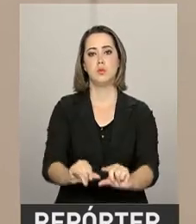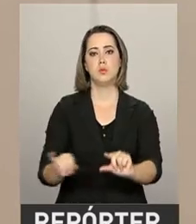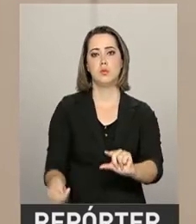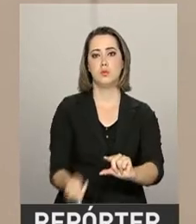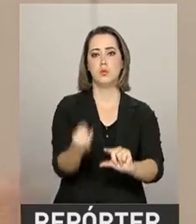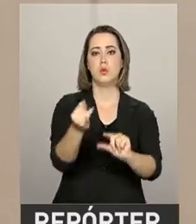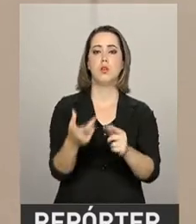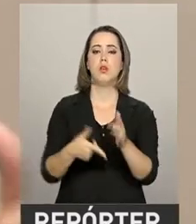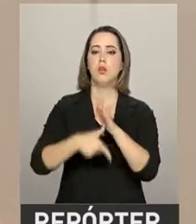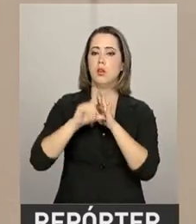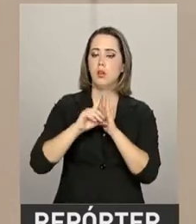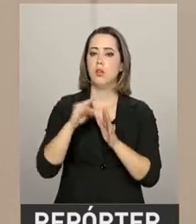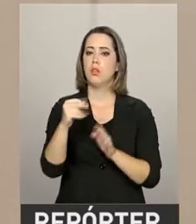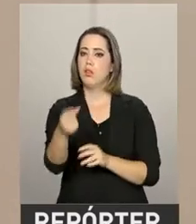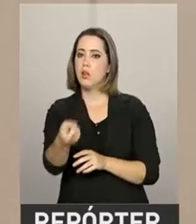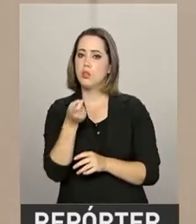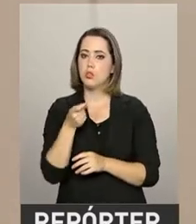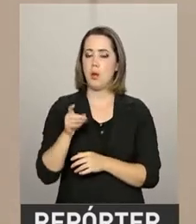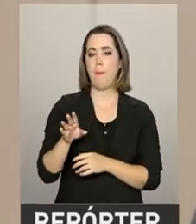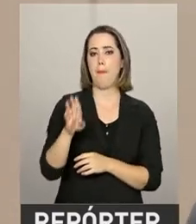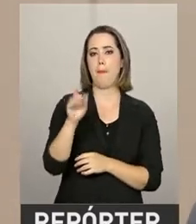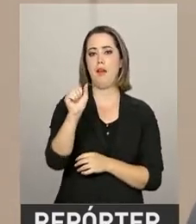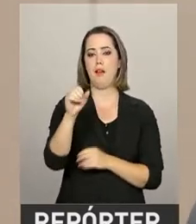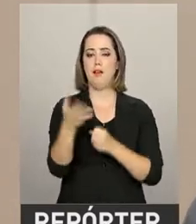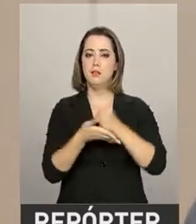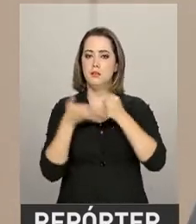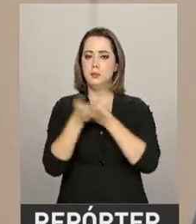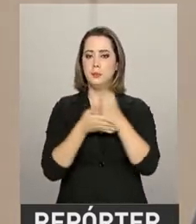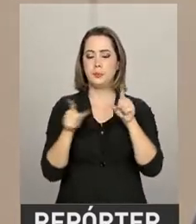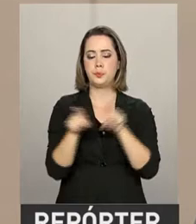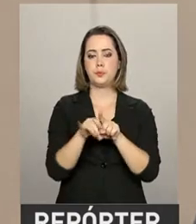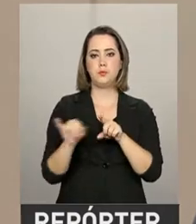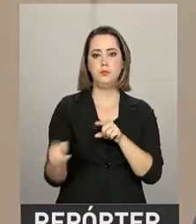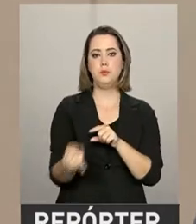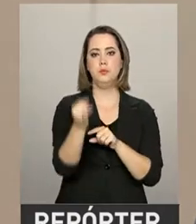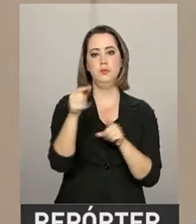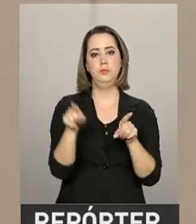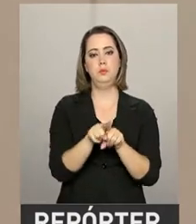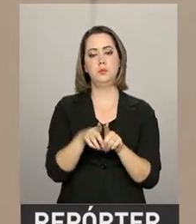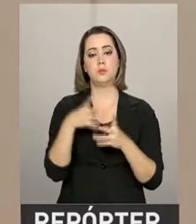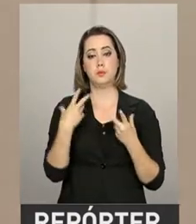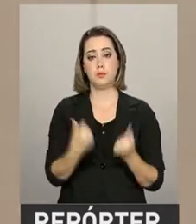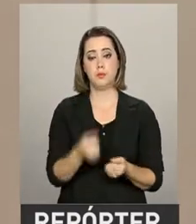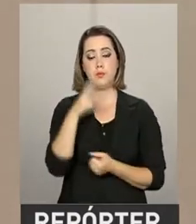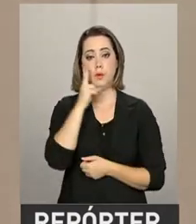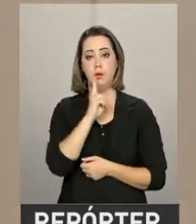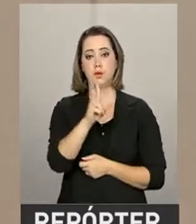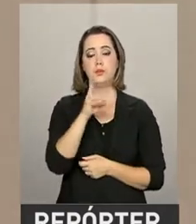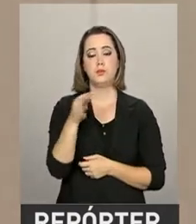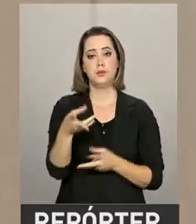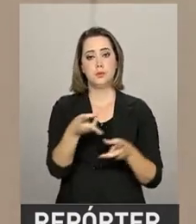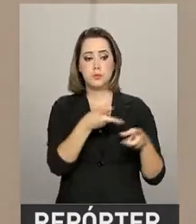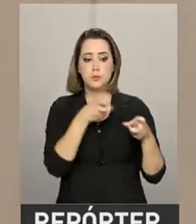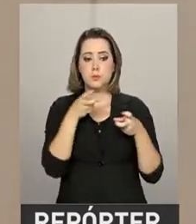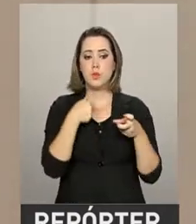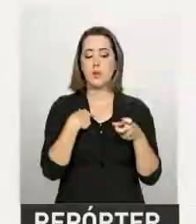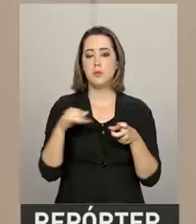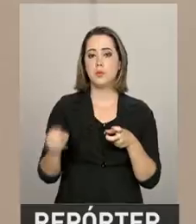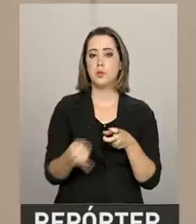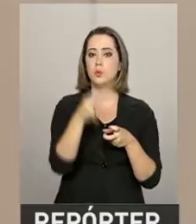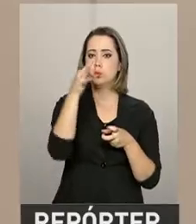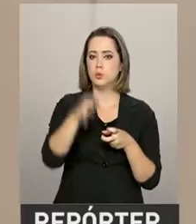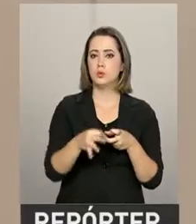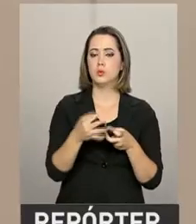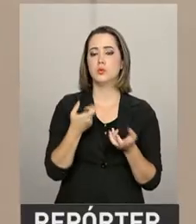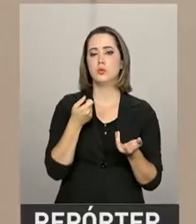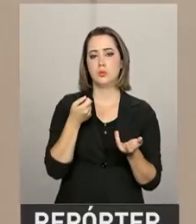juros básicos, da Selic, né? E agora nós vamos começar a perceber a queda dos juros que são efetivamente cobrados das pessoas. E